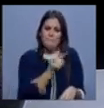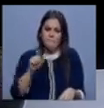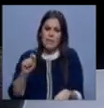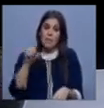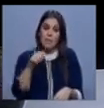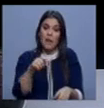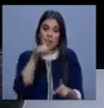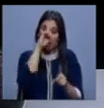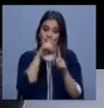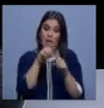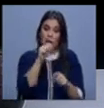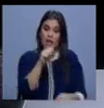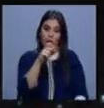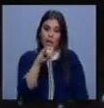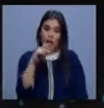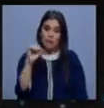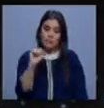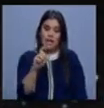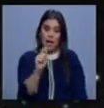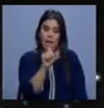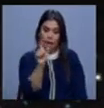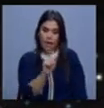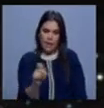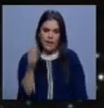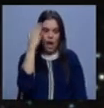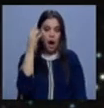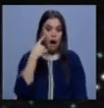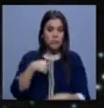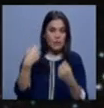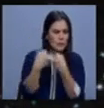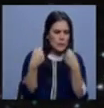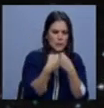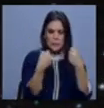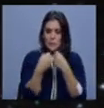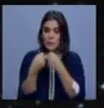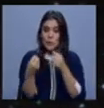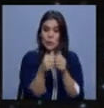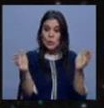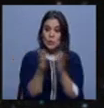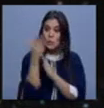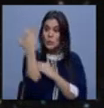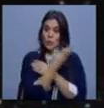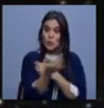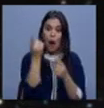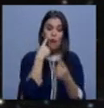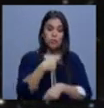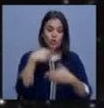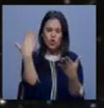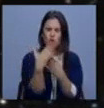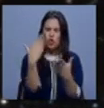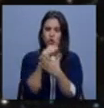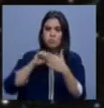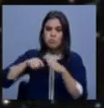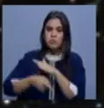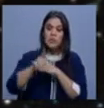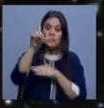missão Gaia da ESA. Vamos começar. Parece que quase que andaram em competição esta semana a revelar os seus estudos mais profundos. E se calhar o termo